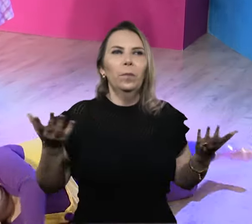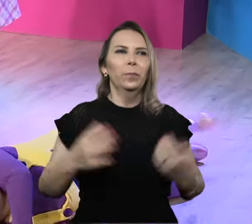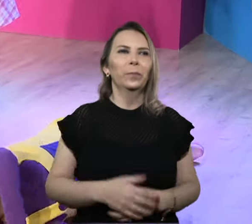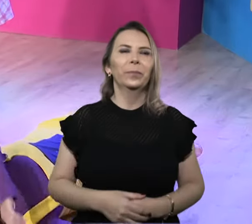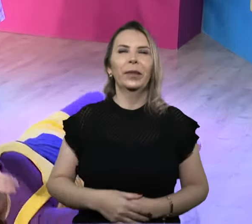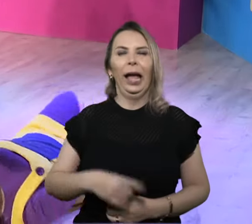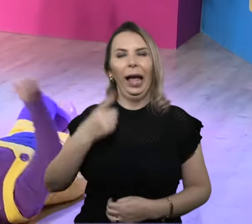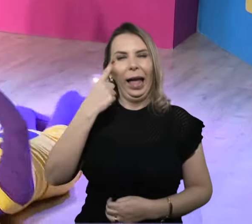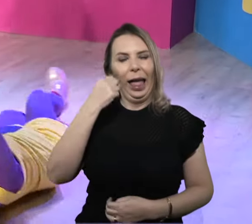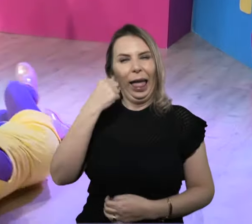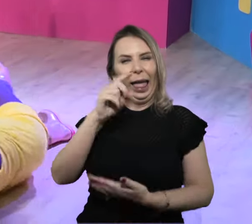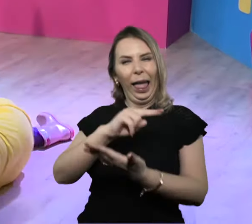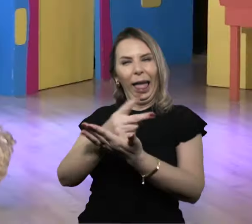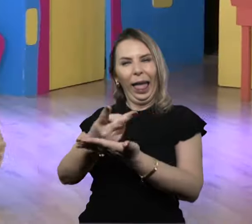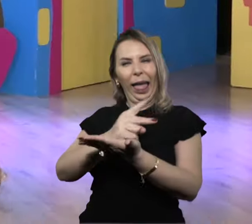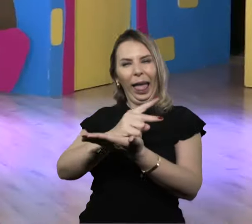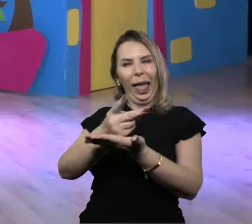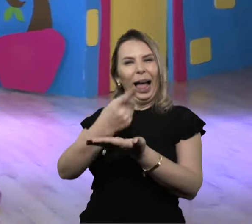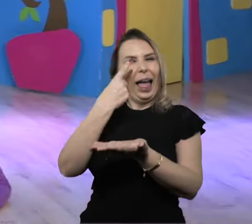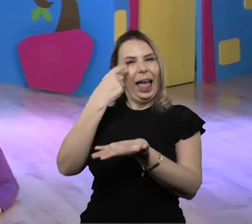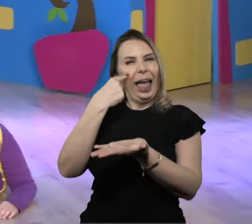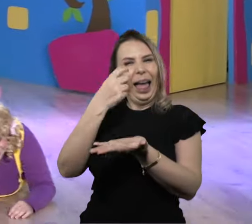Manu?